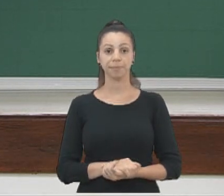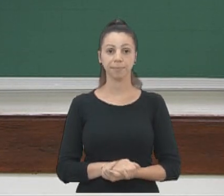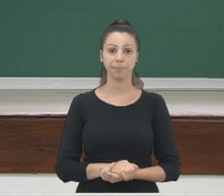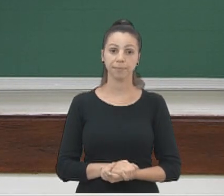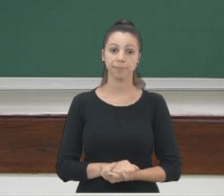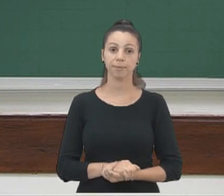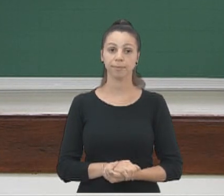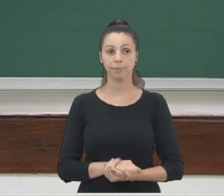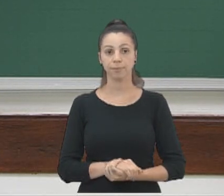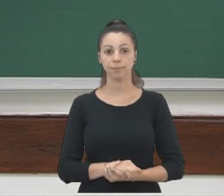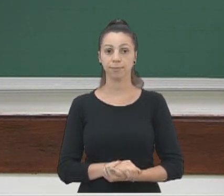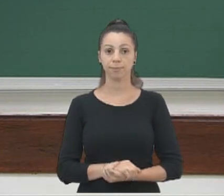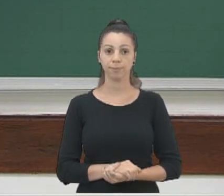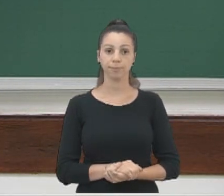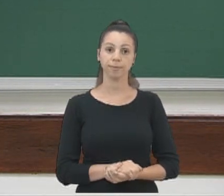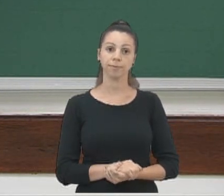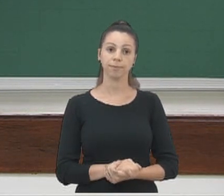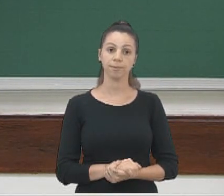Então, vamos lá.